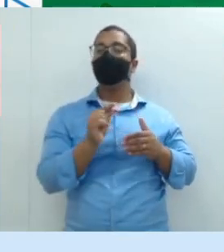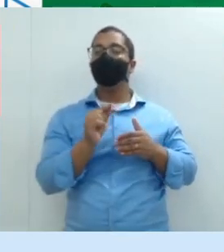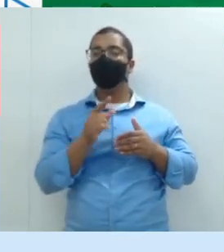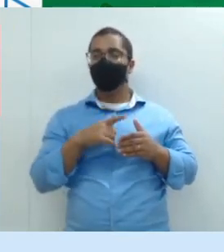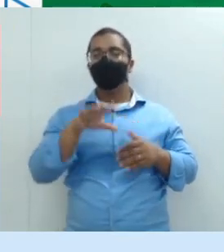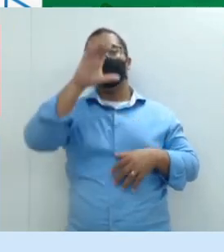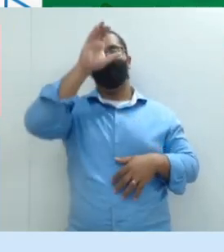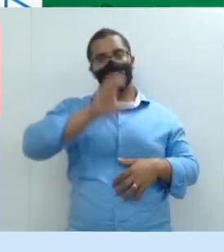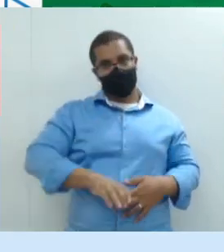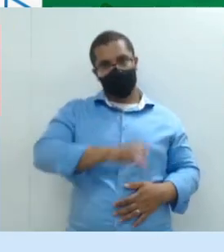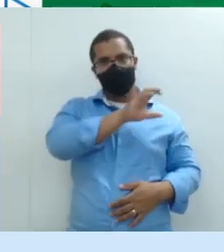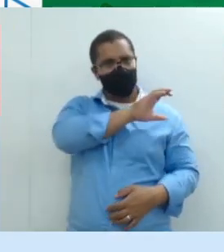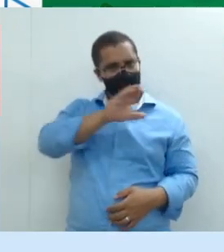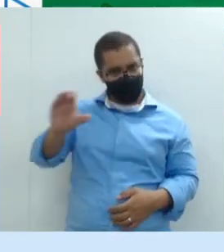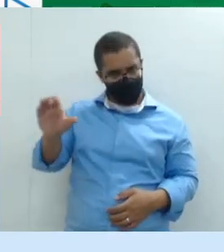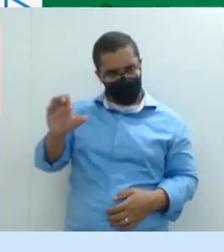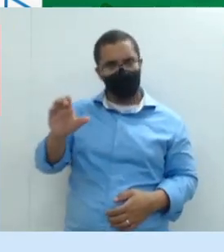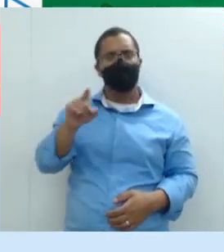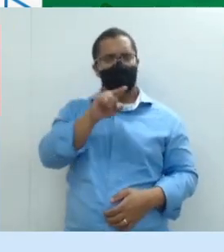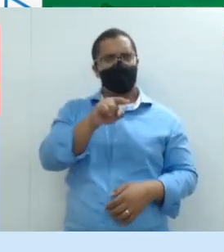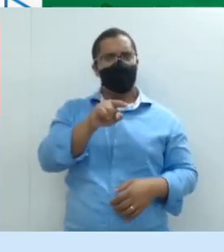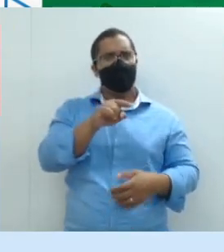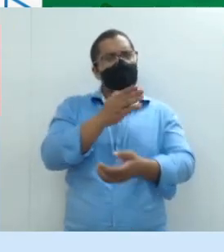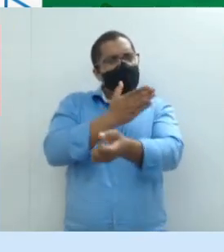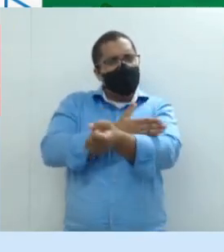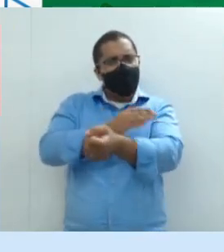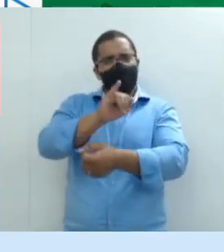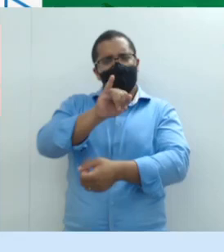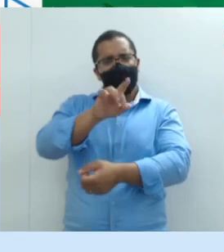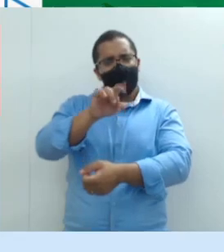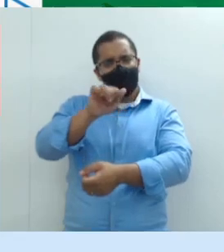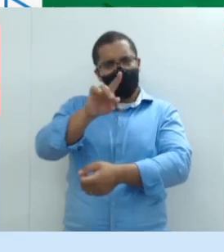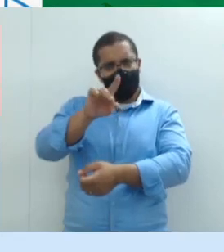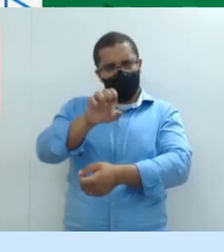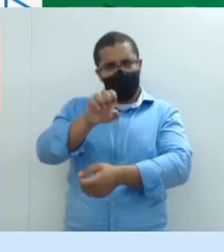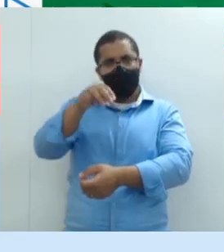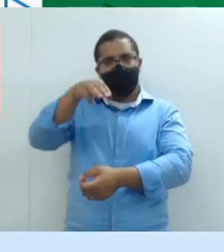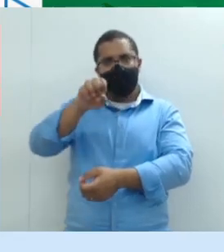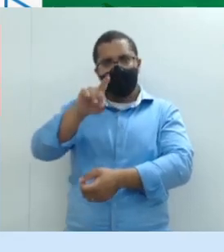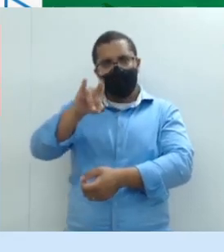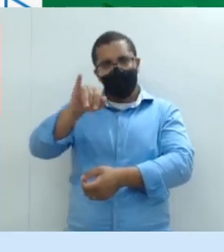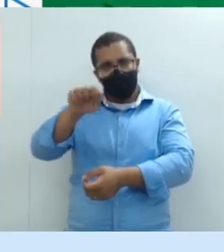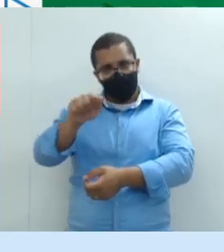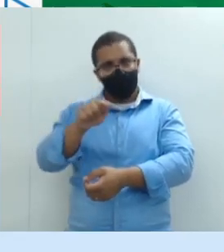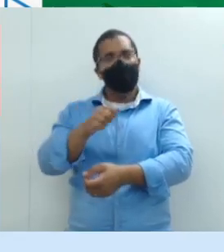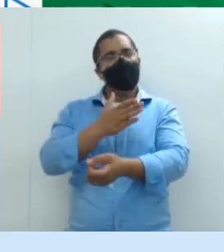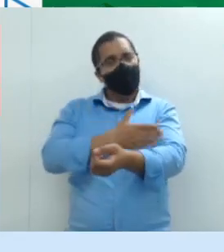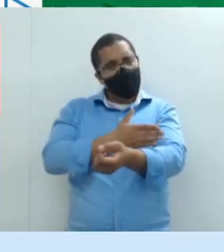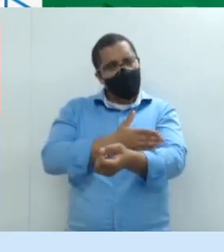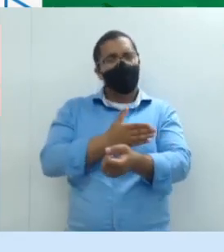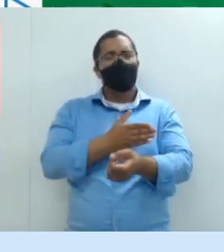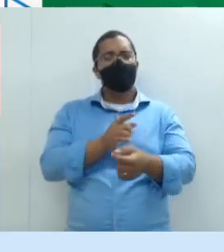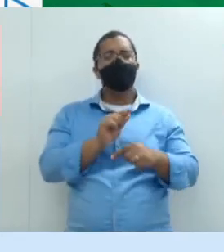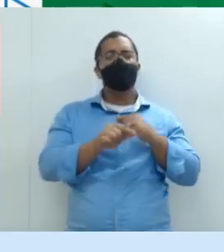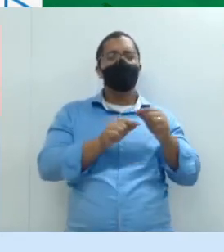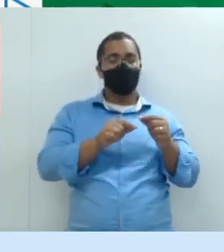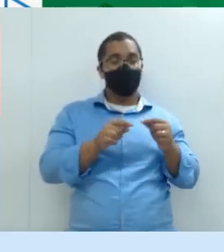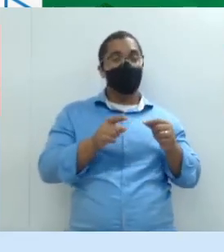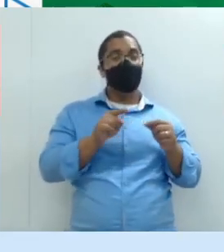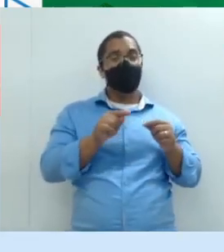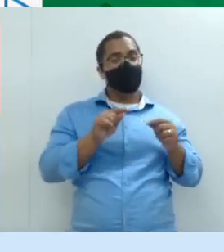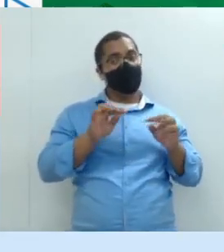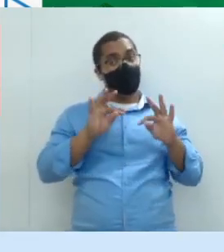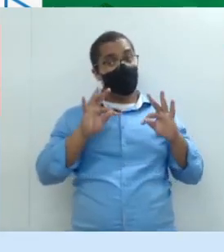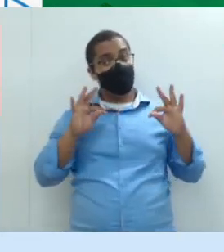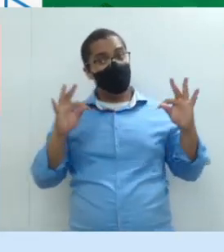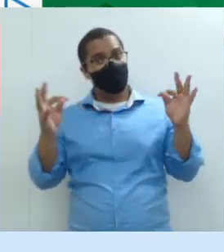do catolicismo na Idade Média, como você agora tem um império inteiro, né, sendo obrigado a se converter ao catolicismo. Bom, é